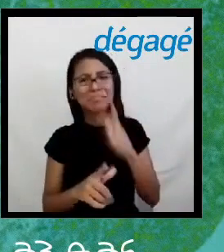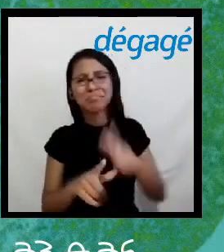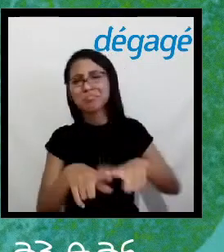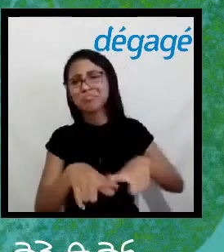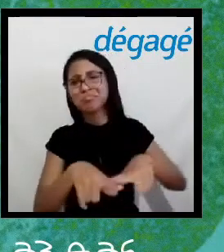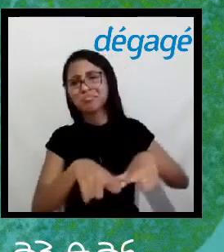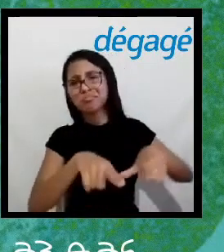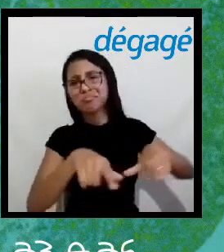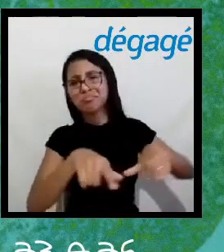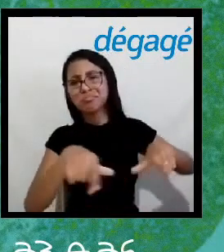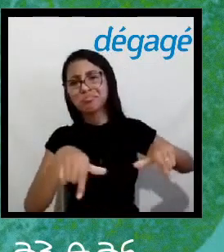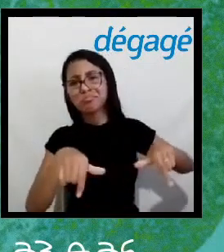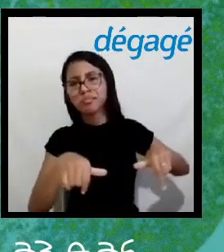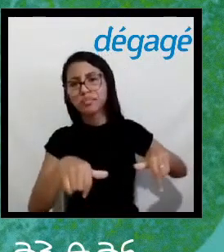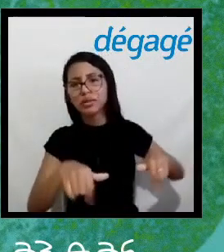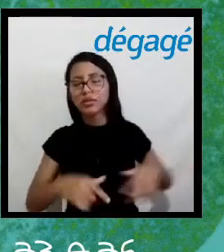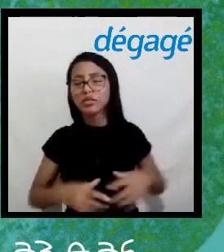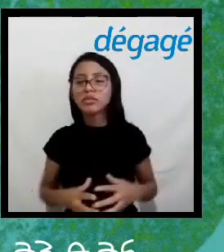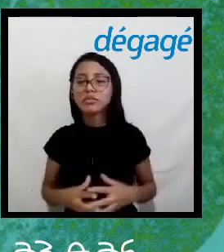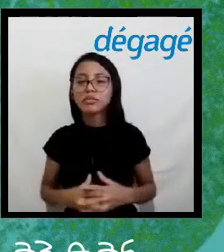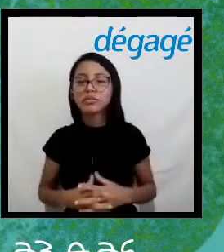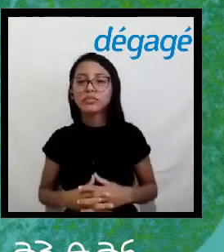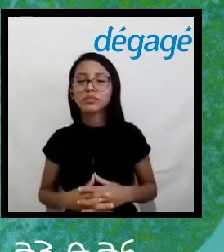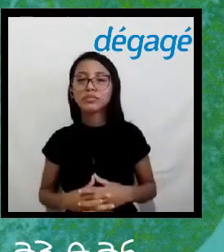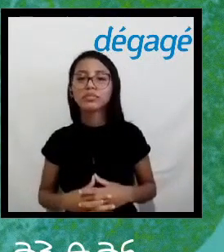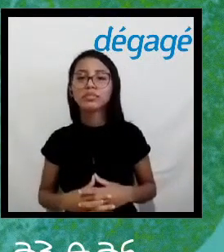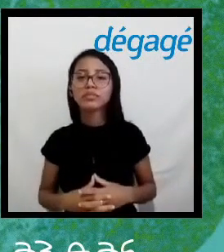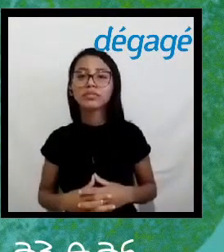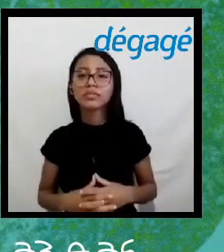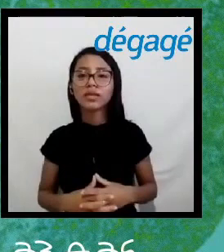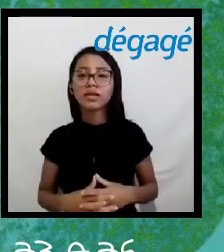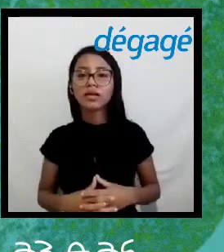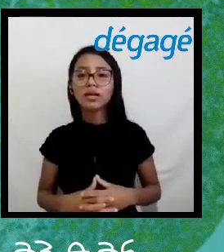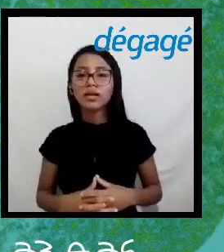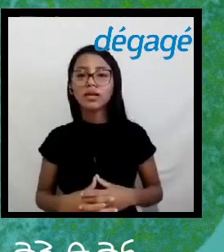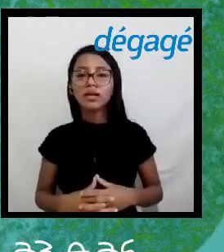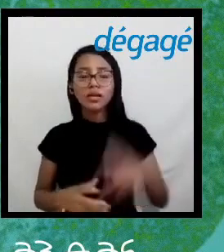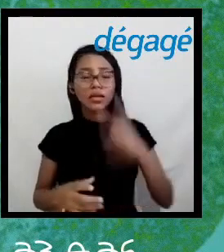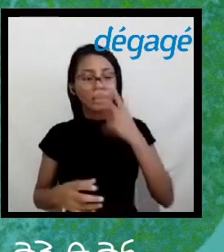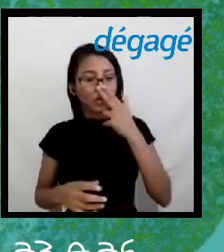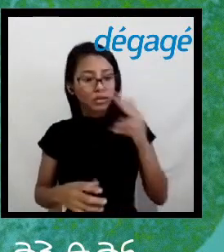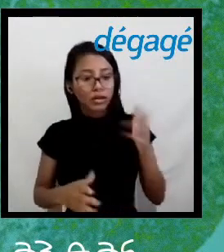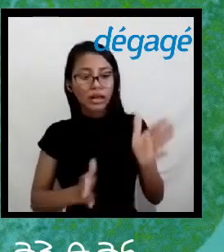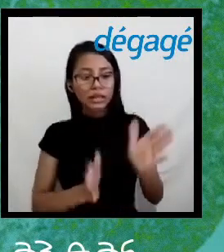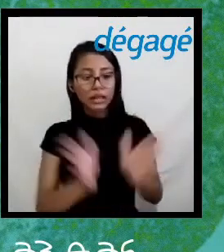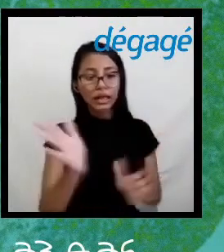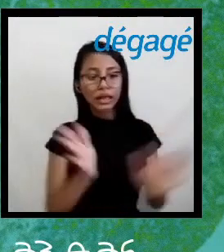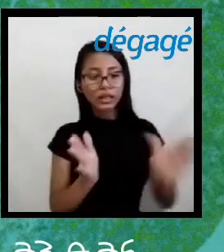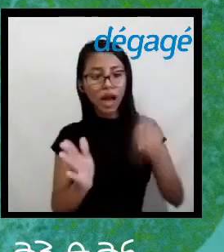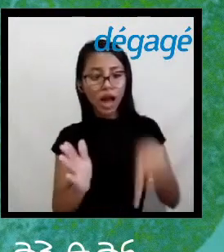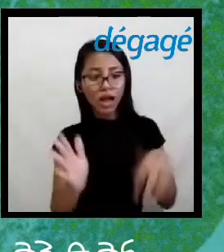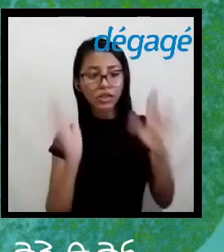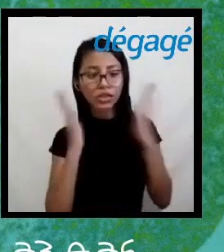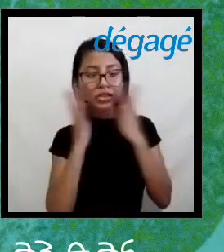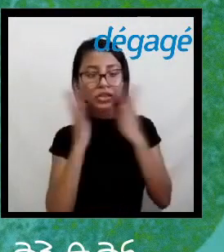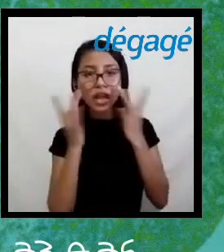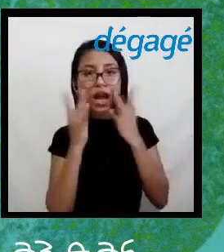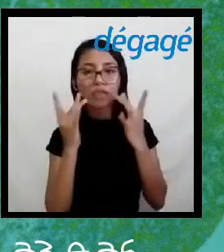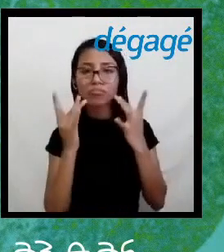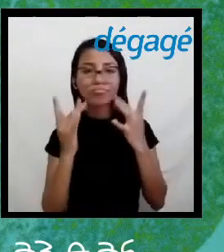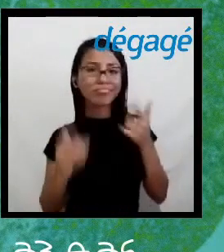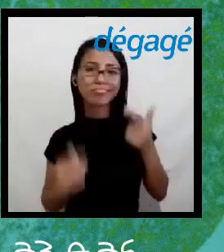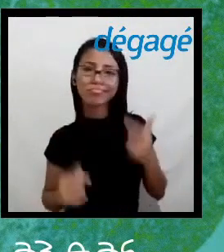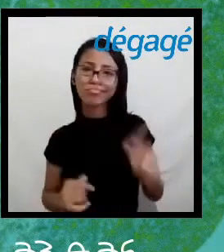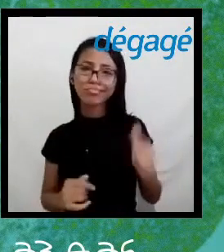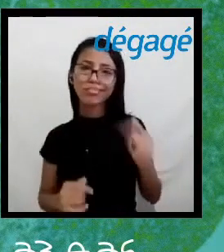uma população, uma galera ali que não tem acesso mesmo. E isso dificulta muito, porque, como o Charles